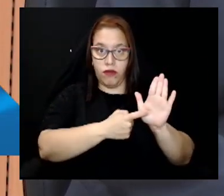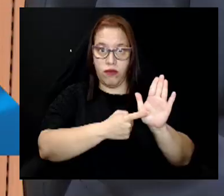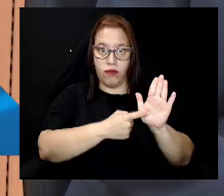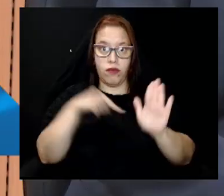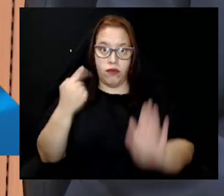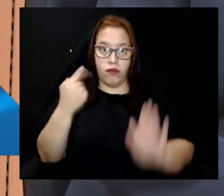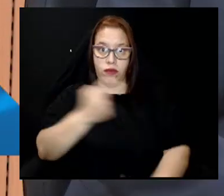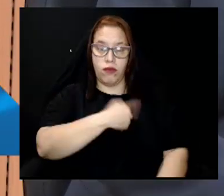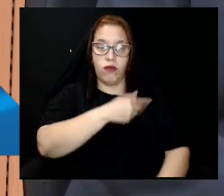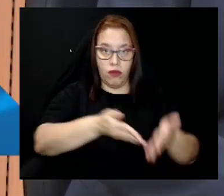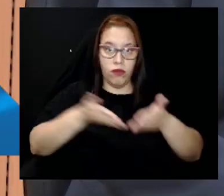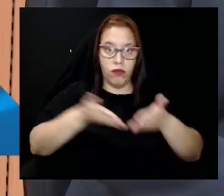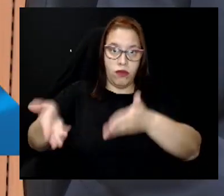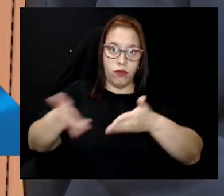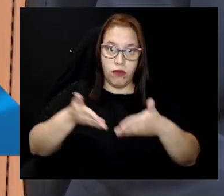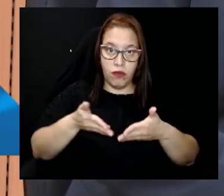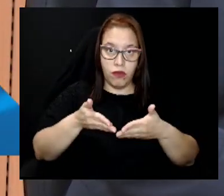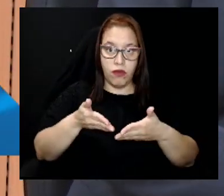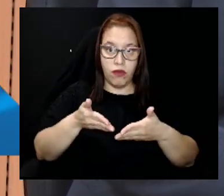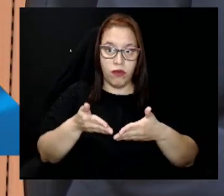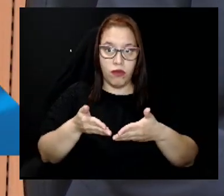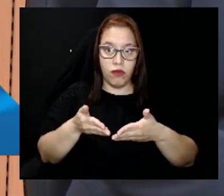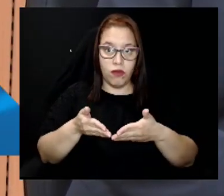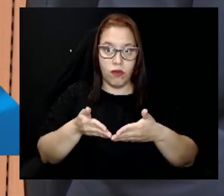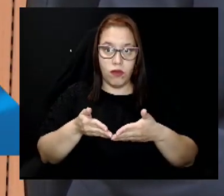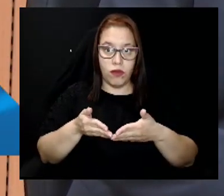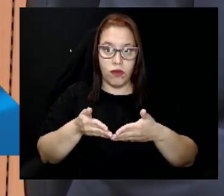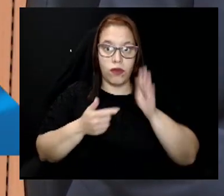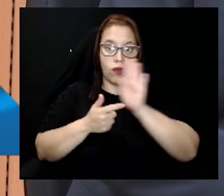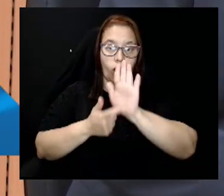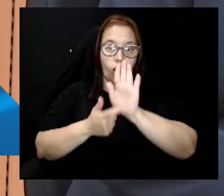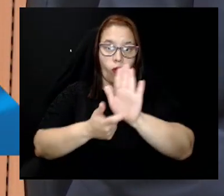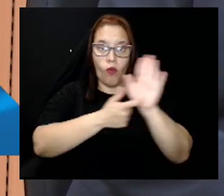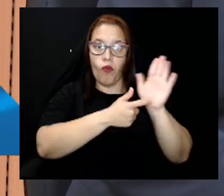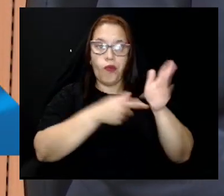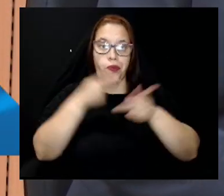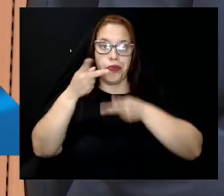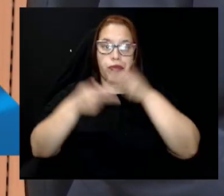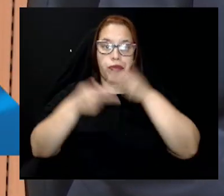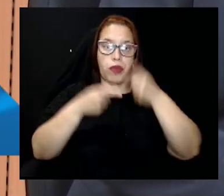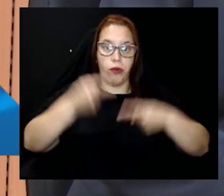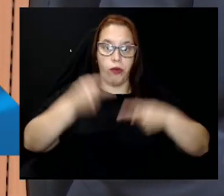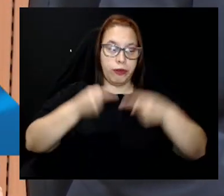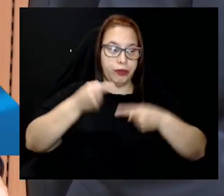convidados, estaremos apresentando, falando, discutindo, debatendo